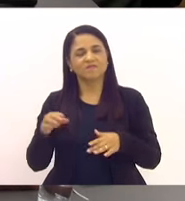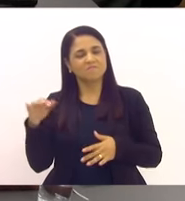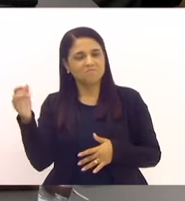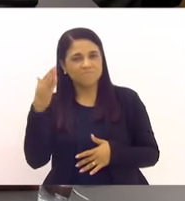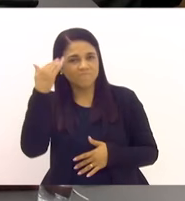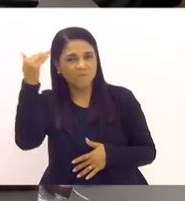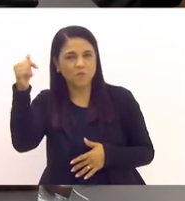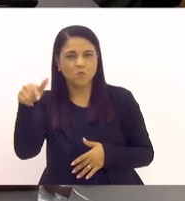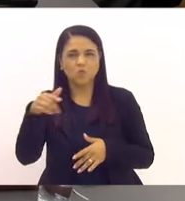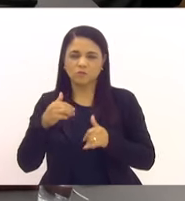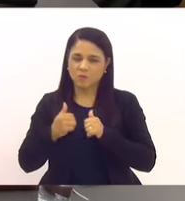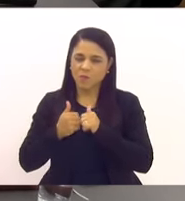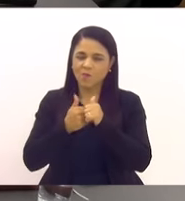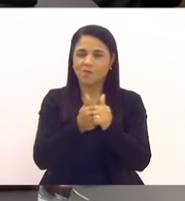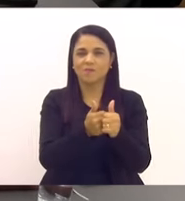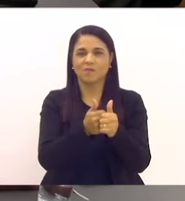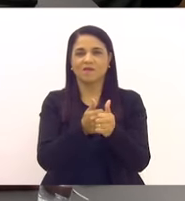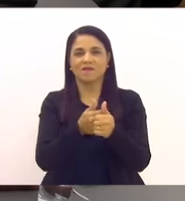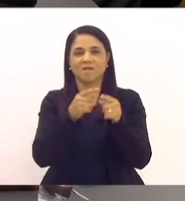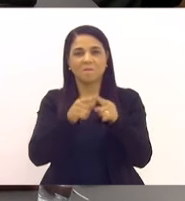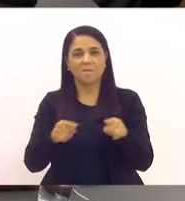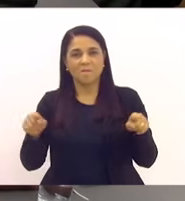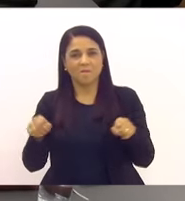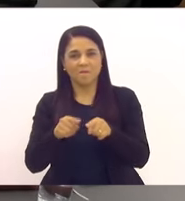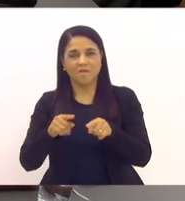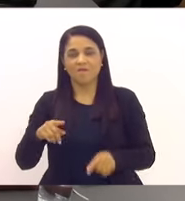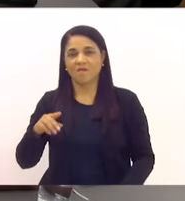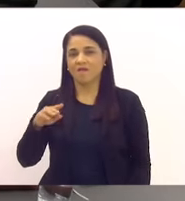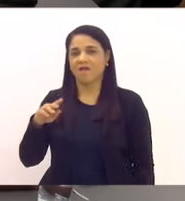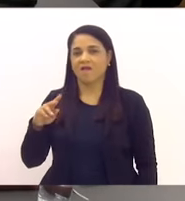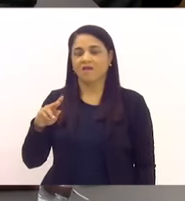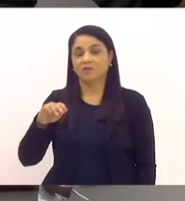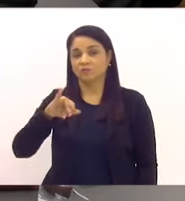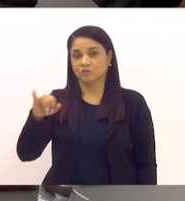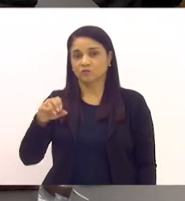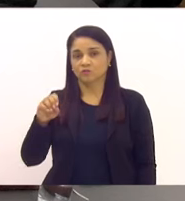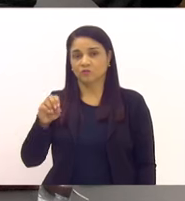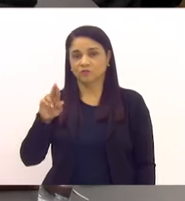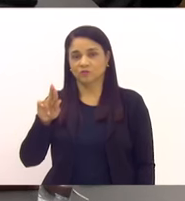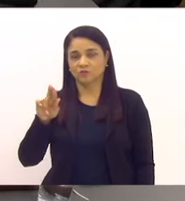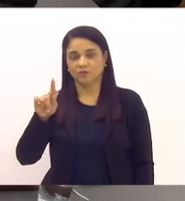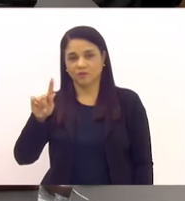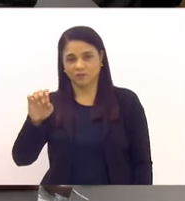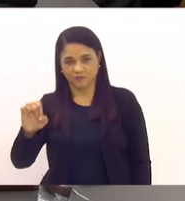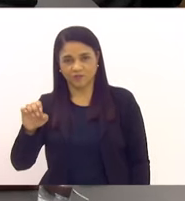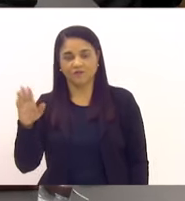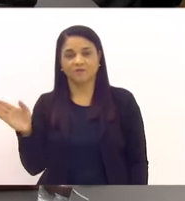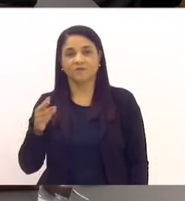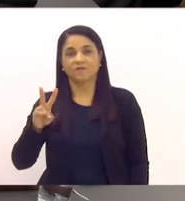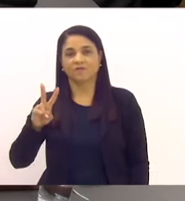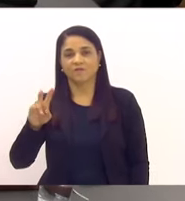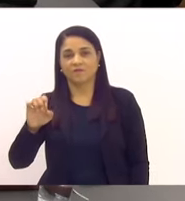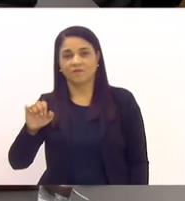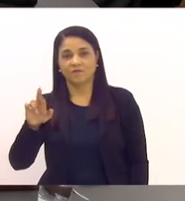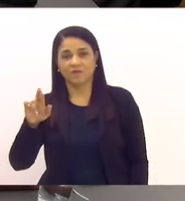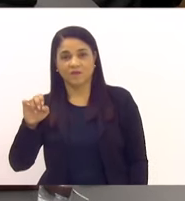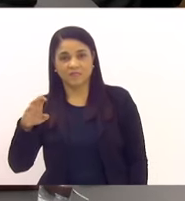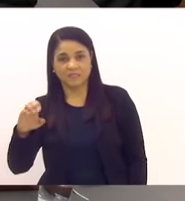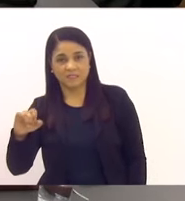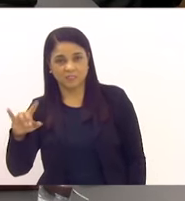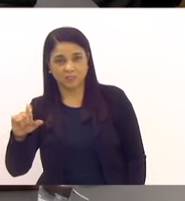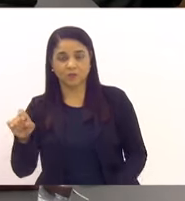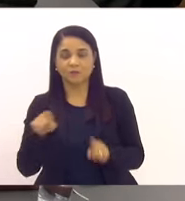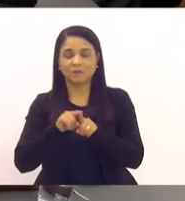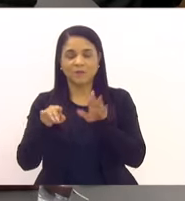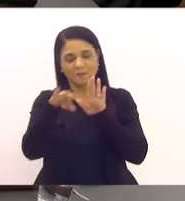músicos renomados, é o maestro do Jorge Versilo, e consultor ad hoc da CCJ nas